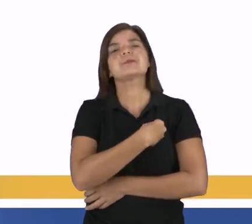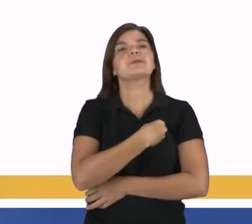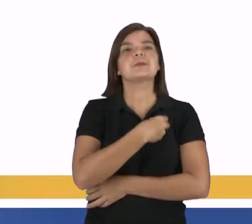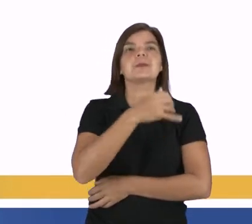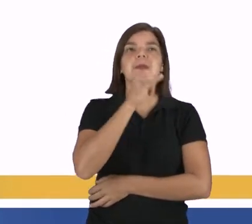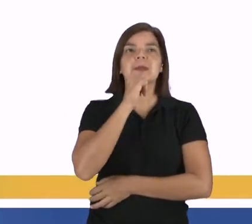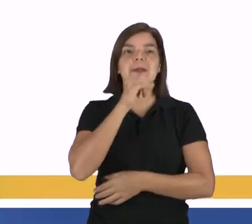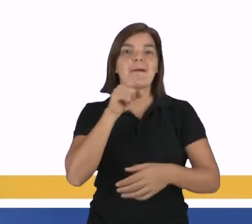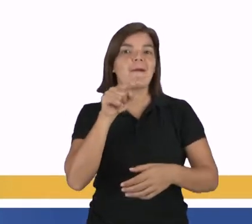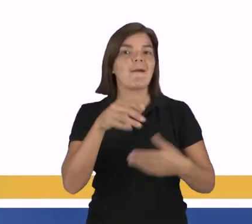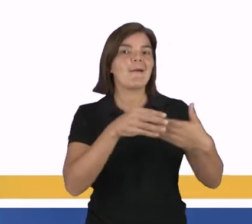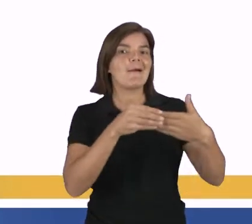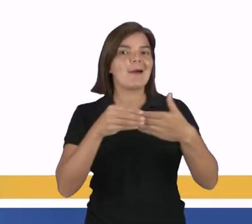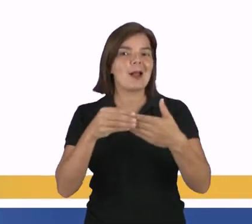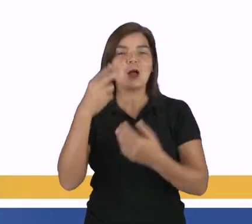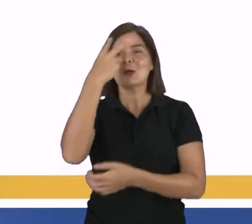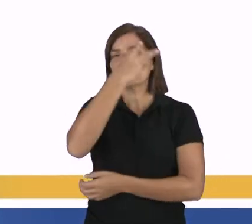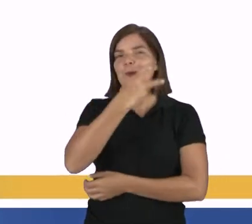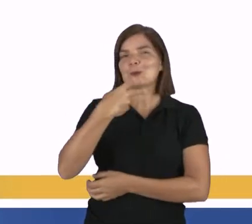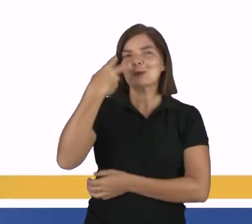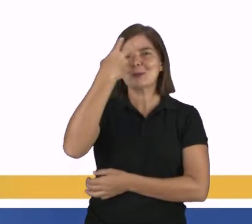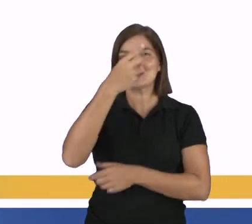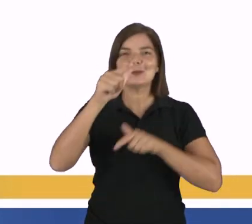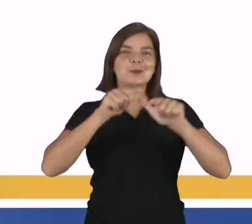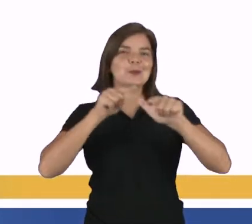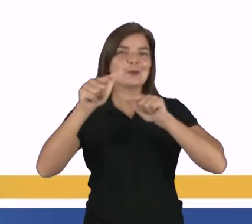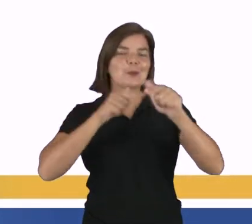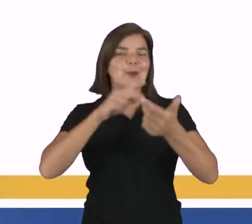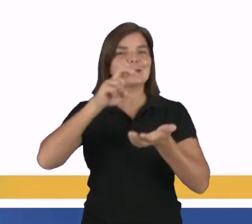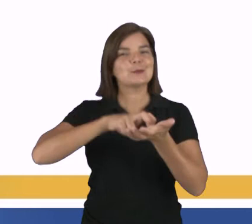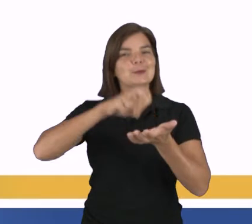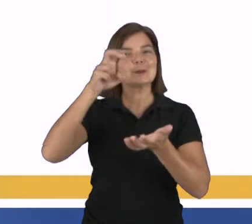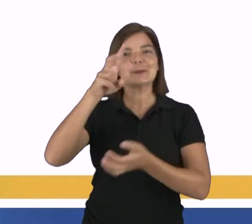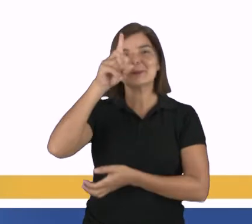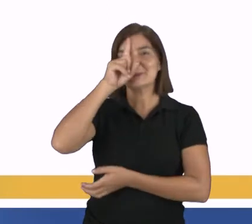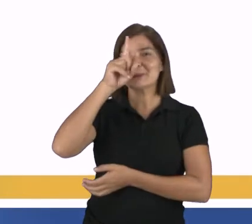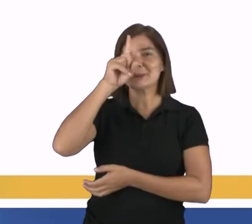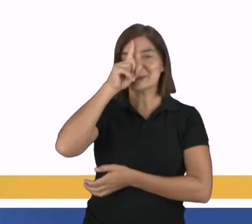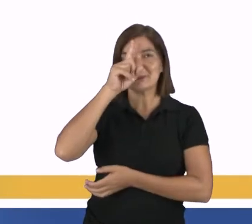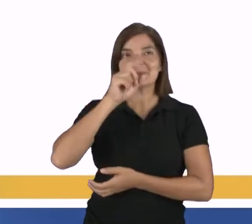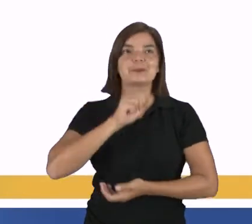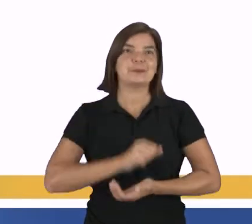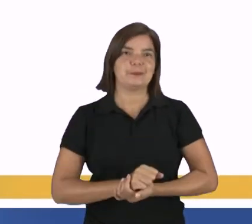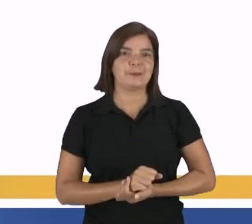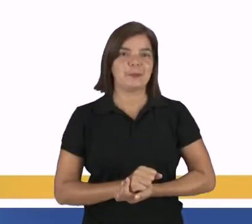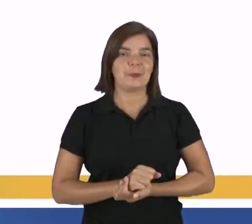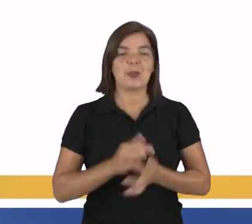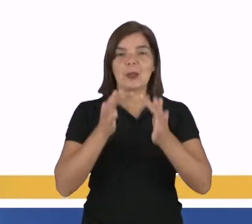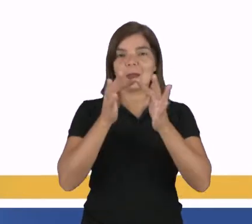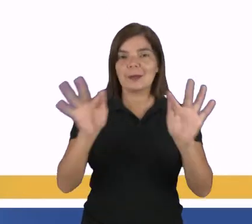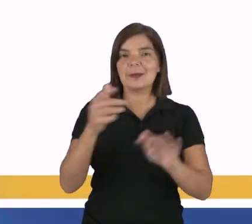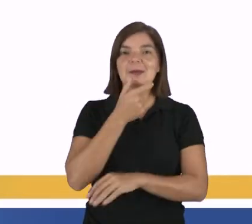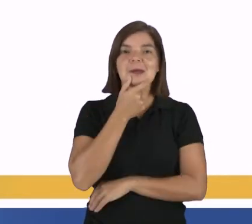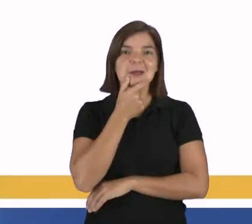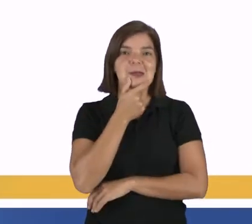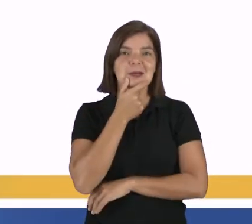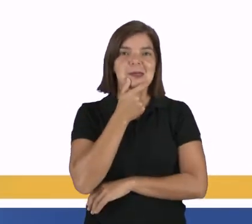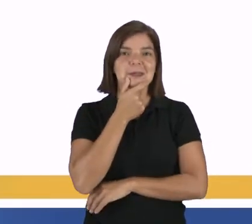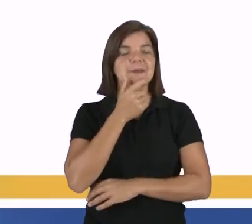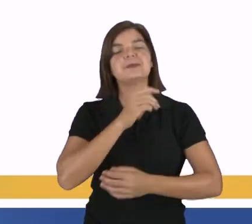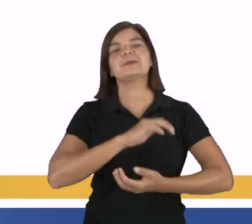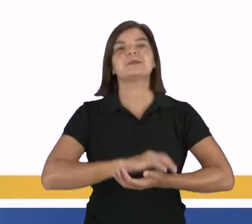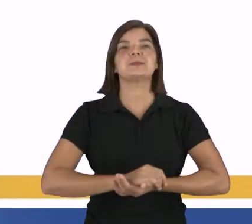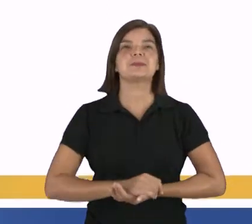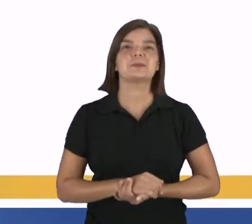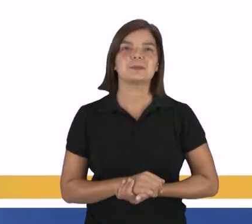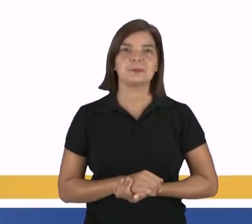leva 2 horas para ir ao trabalho todas as manhãs. It takes her 2 hours to go to